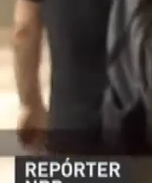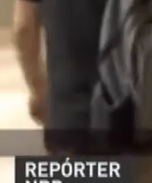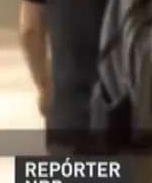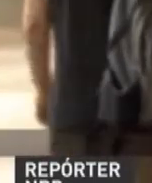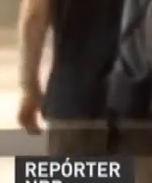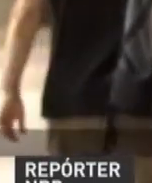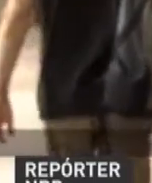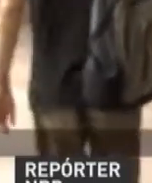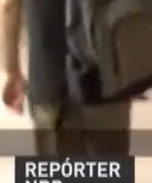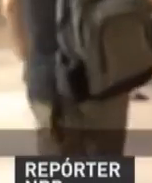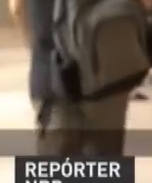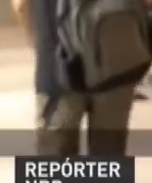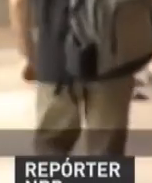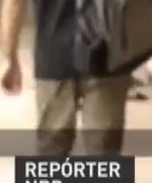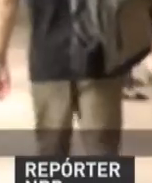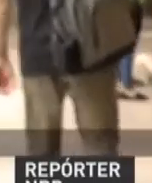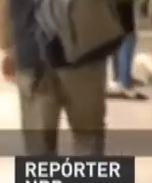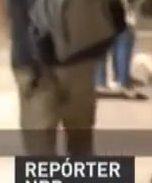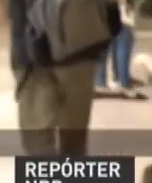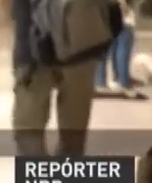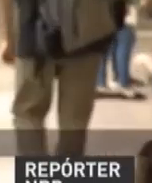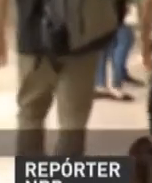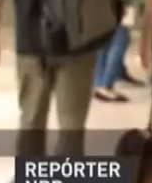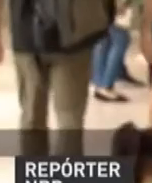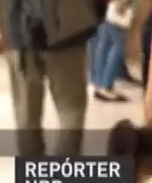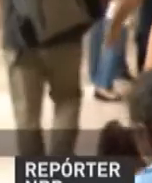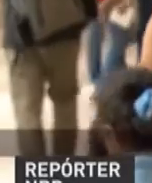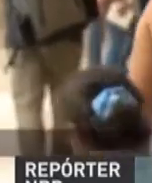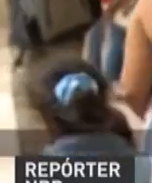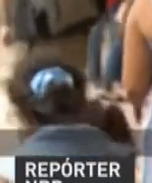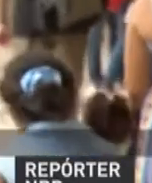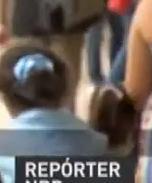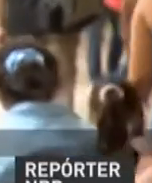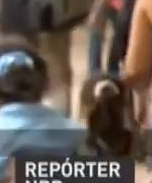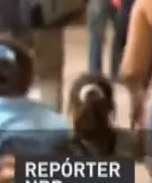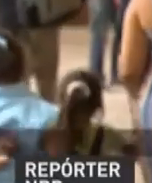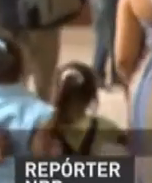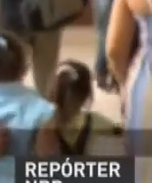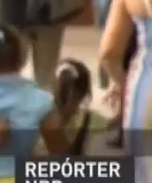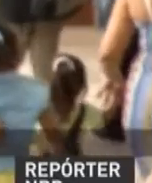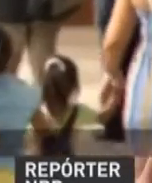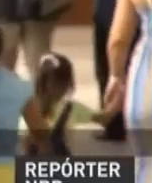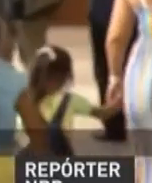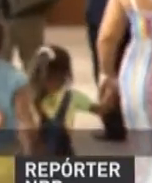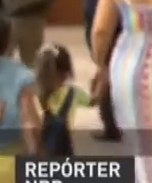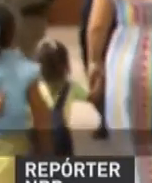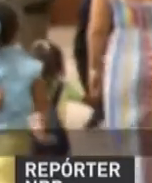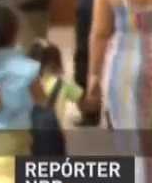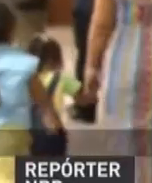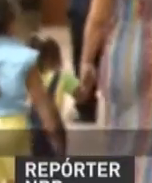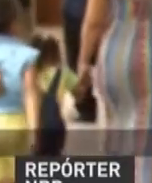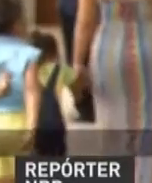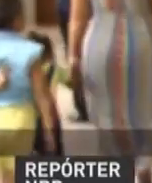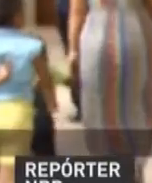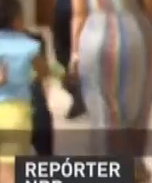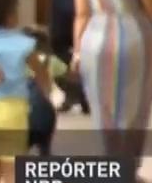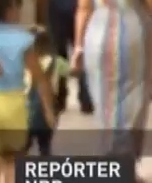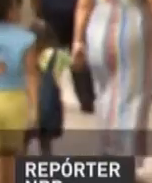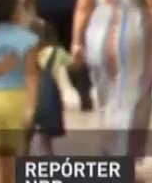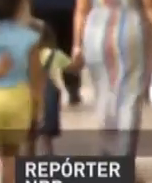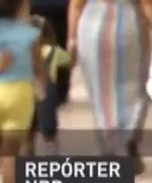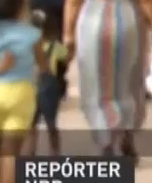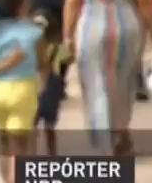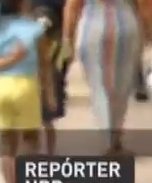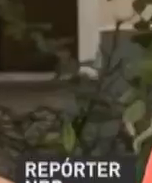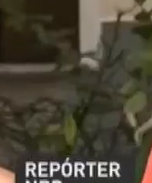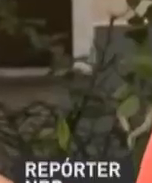que estendam a mão para eles, para que elas se sintam com força para continuar, porque não ha sido